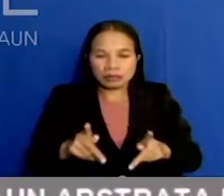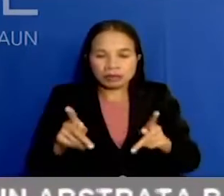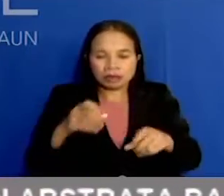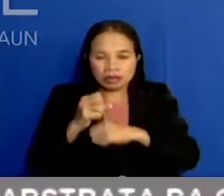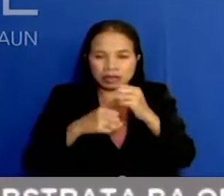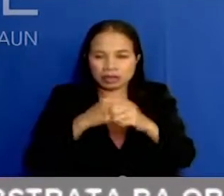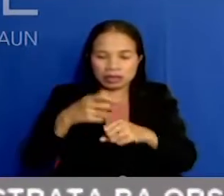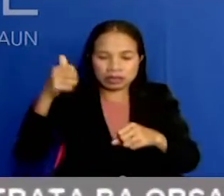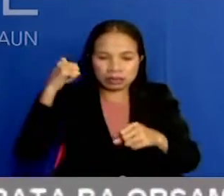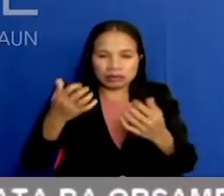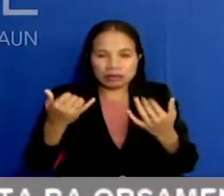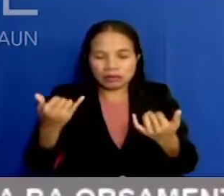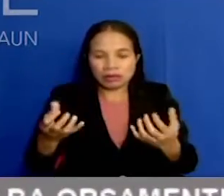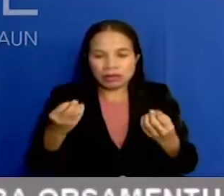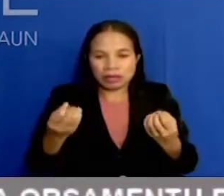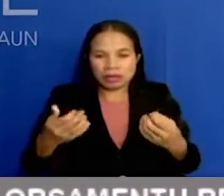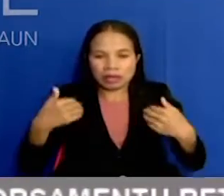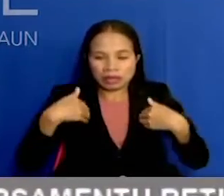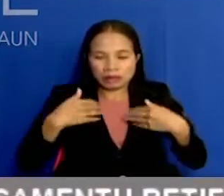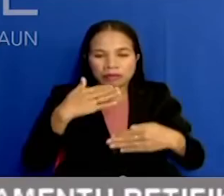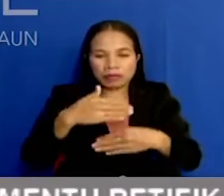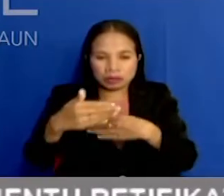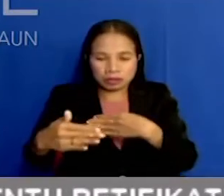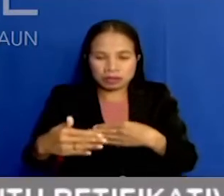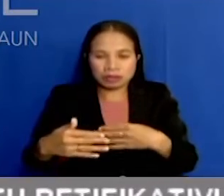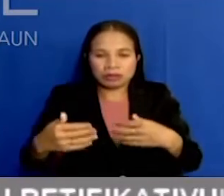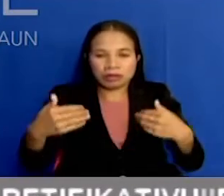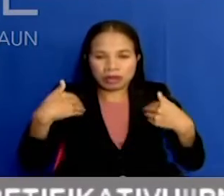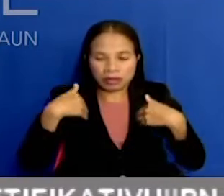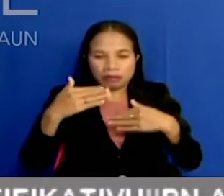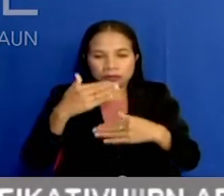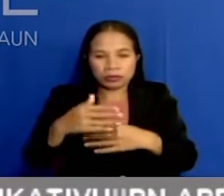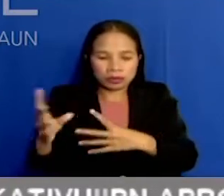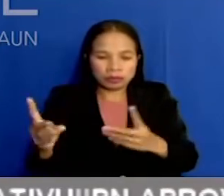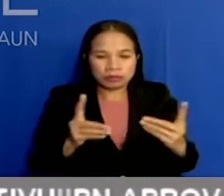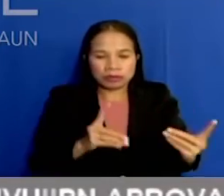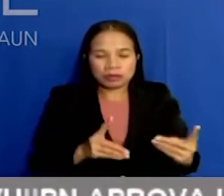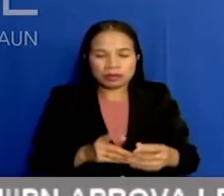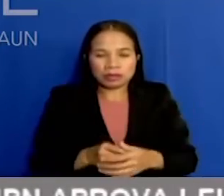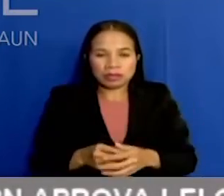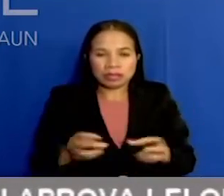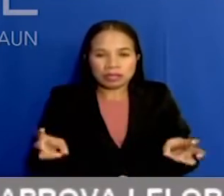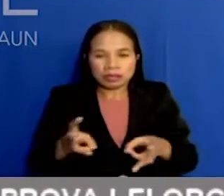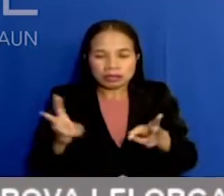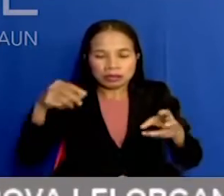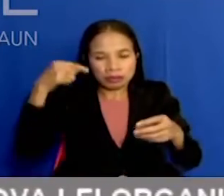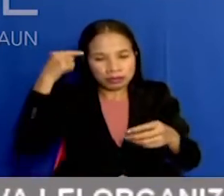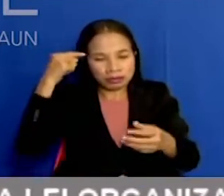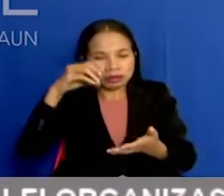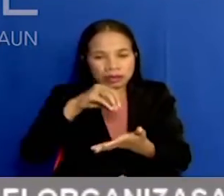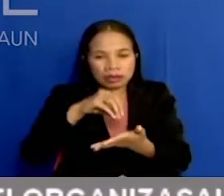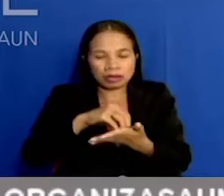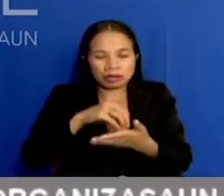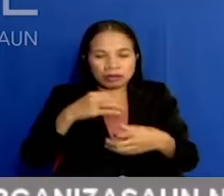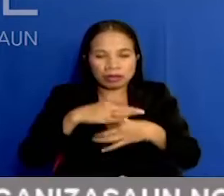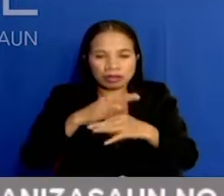Tinancotuk, dedão de balung e a processo de tenderização no balung e a processo de implementação. Estrada urbano, governo prevê a tu